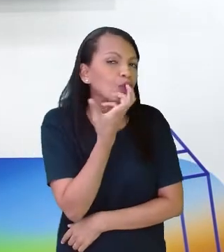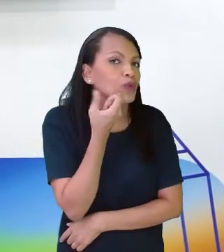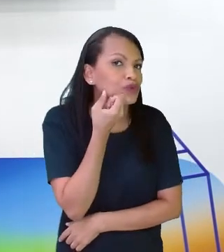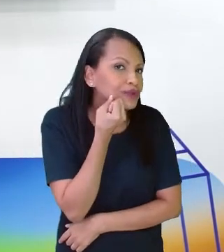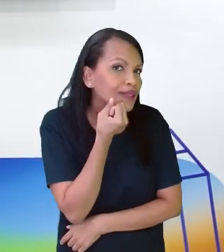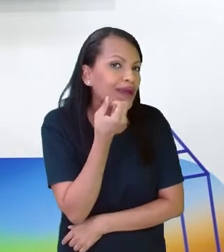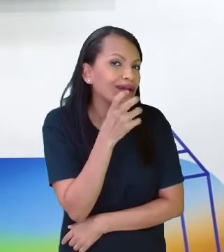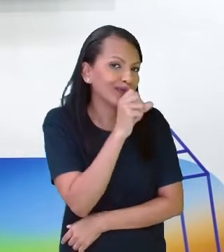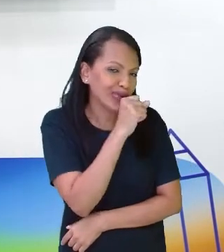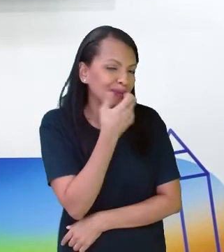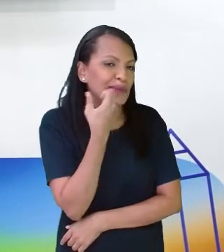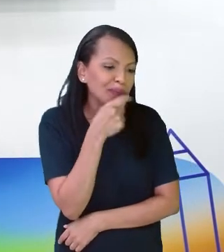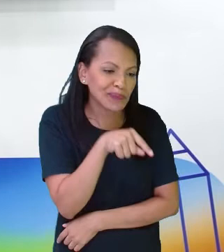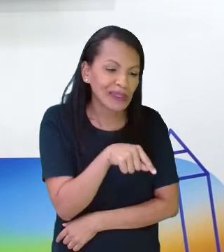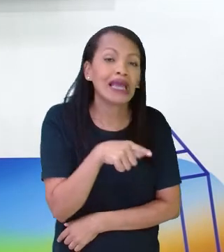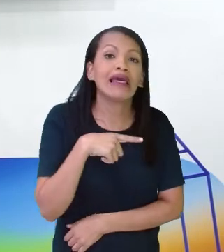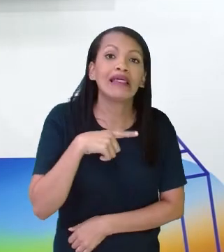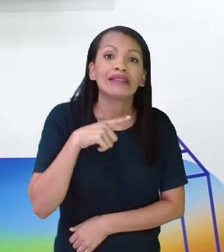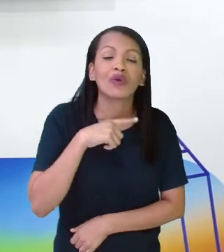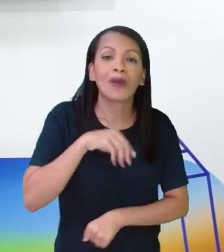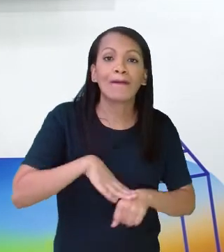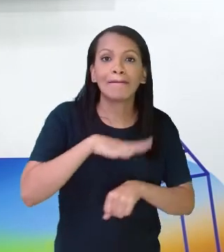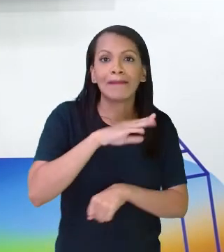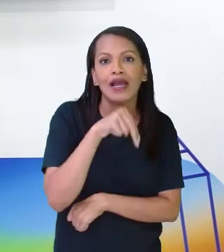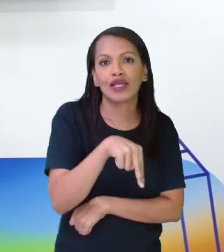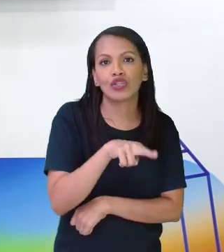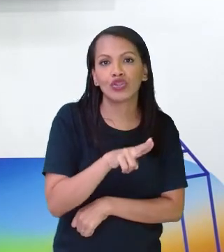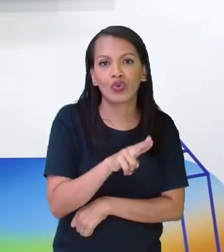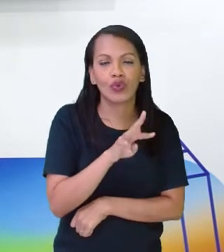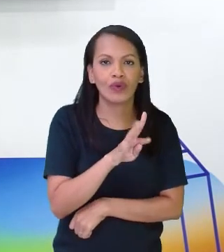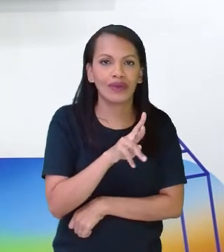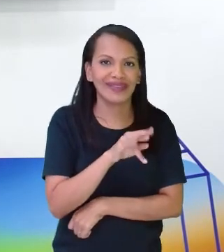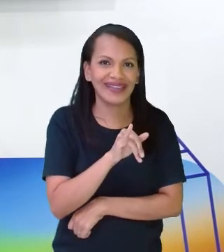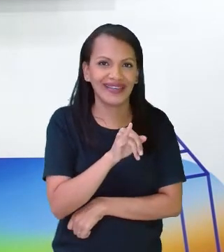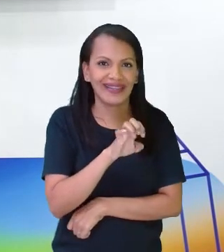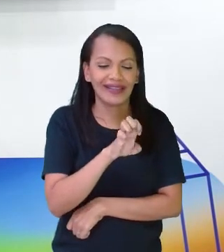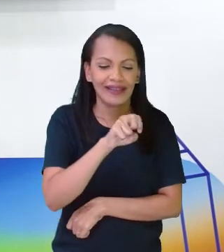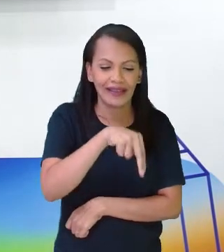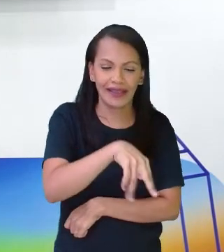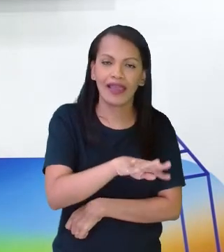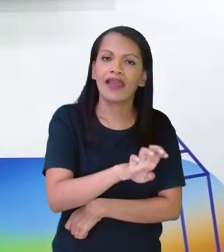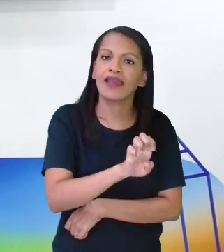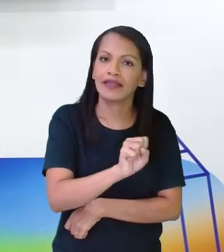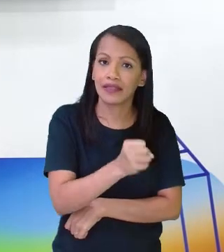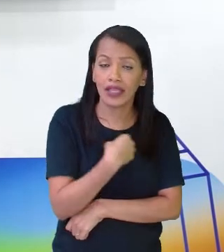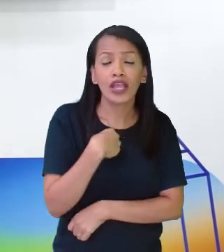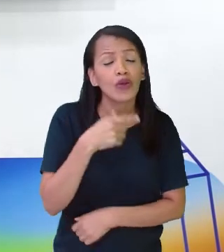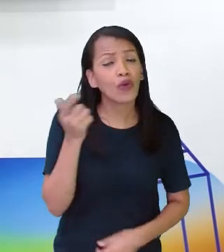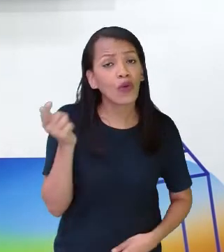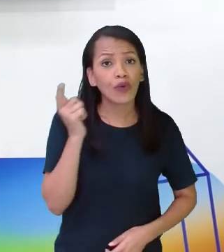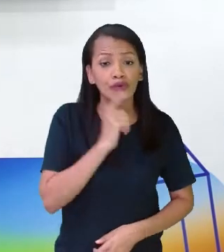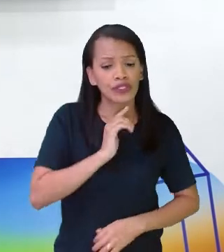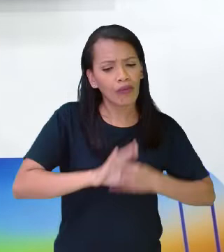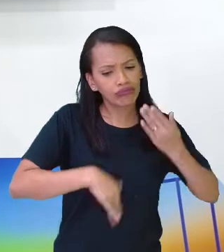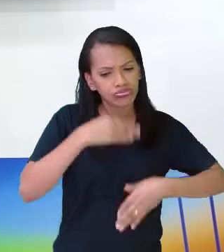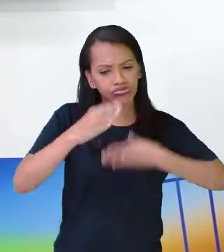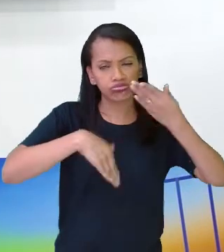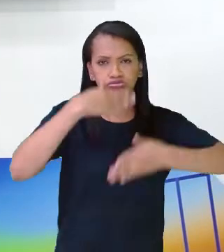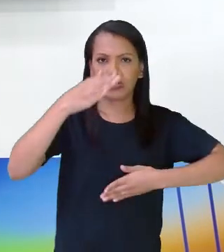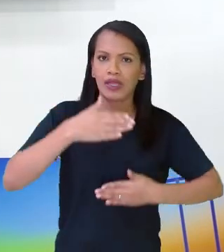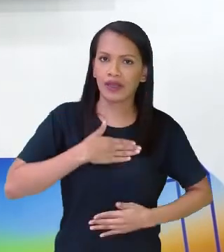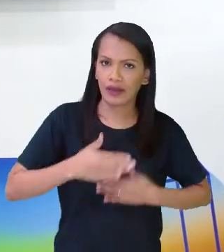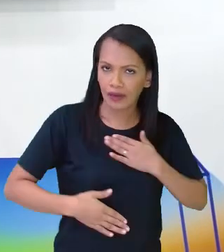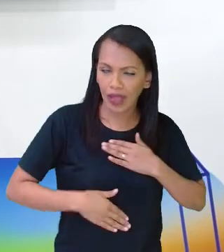industrializado. Ou seja, o não saudável, ele falta nutrientes para que a gente consiga desenvolver as nossas atividades diárias.